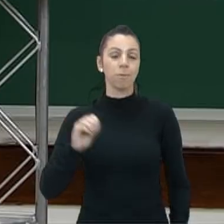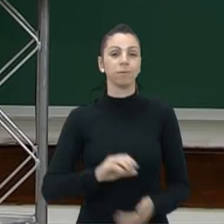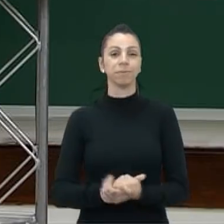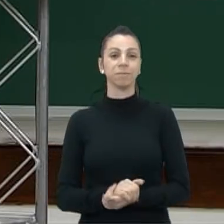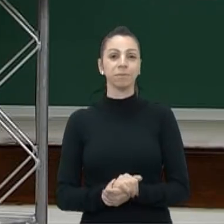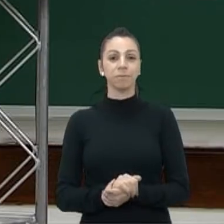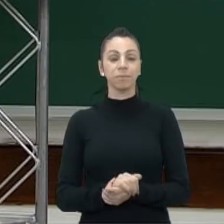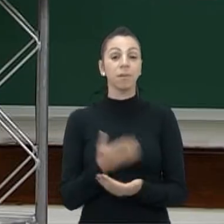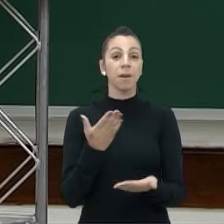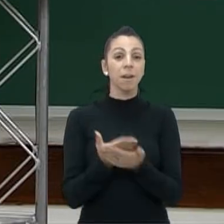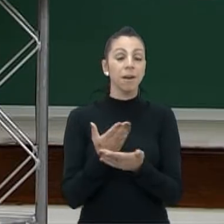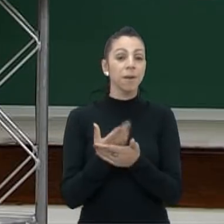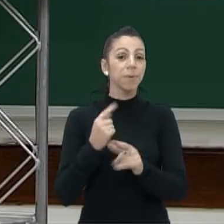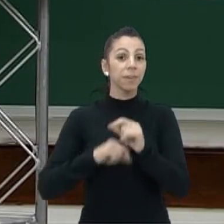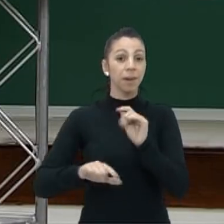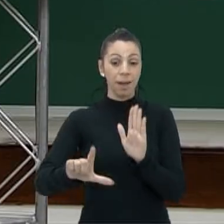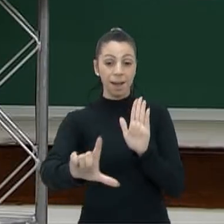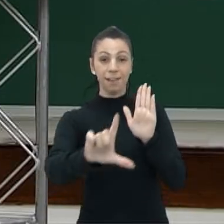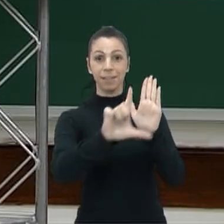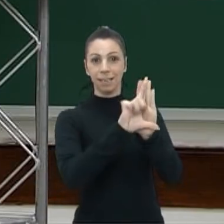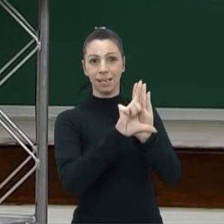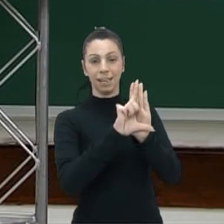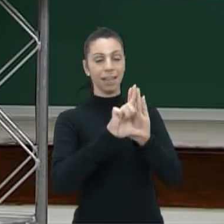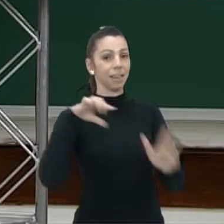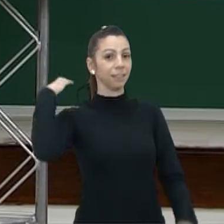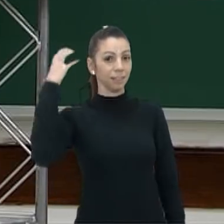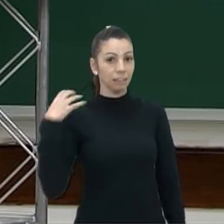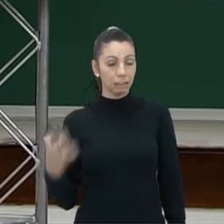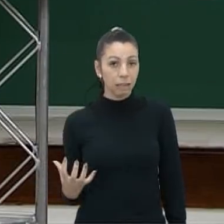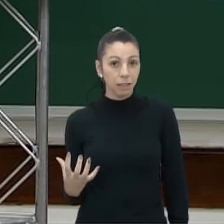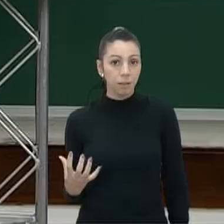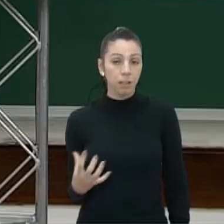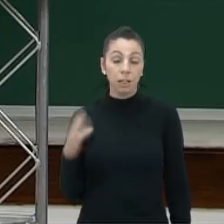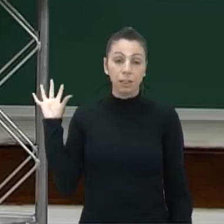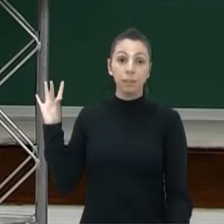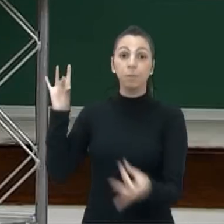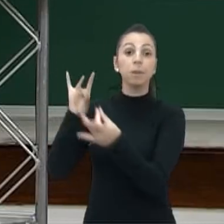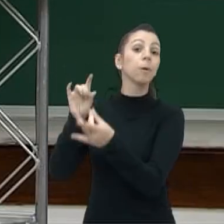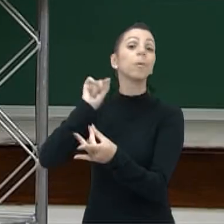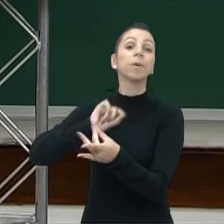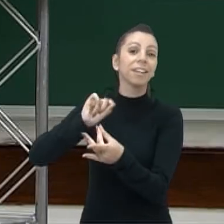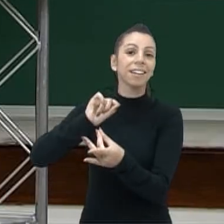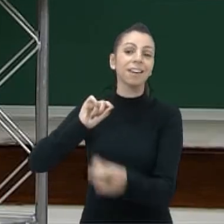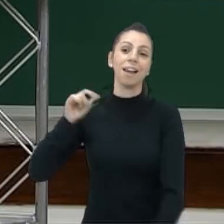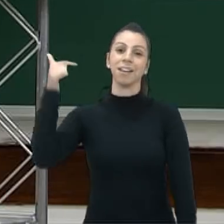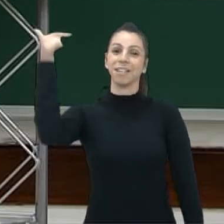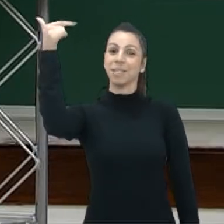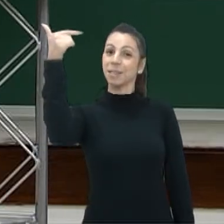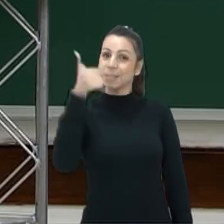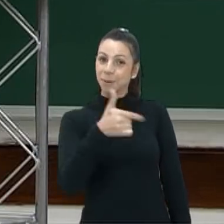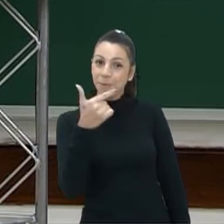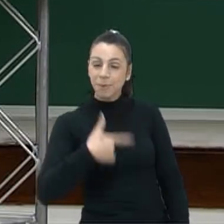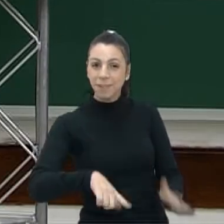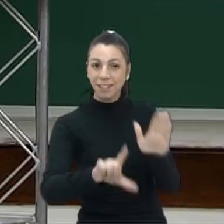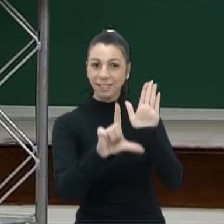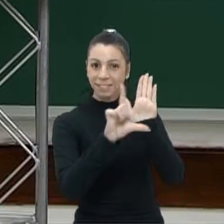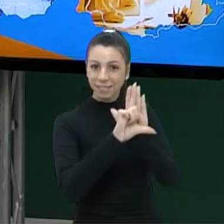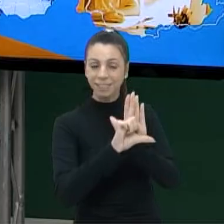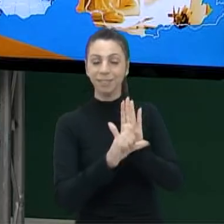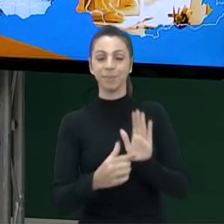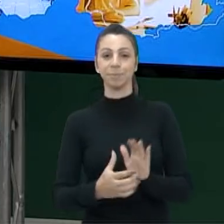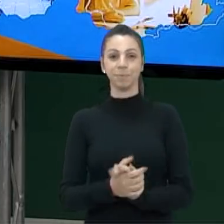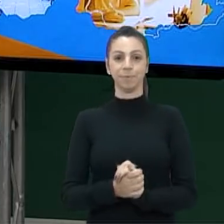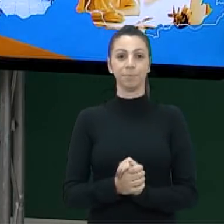falar sobre as leis de Newton, em especial a segunda lei nessa aula número 21. É